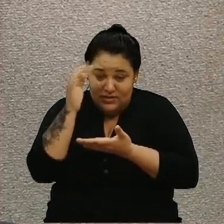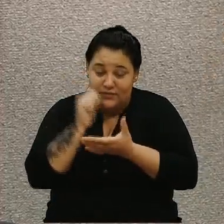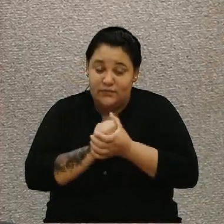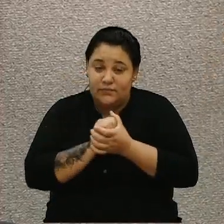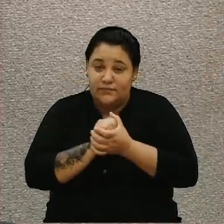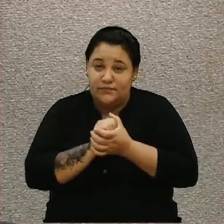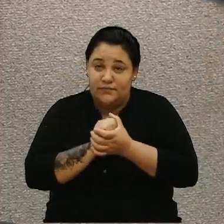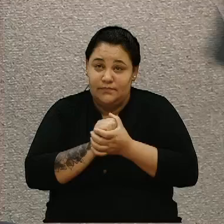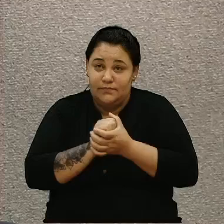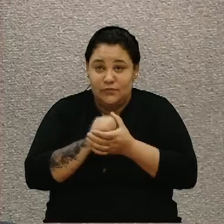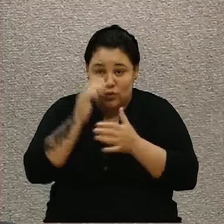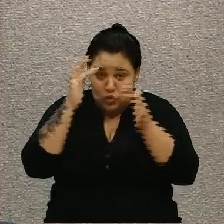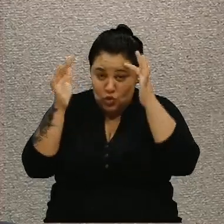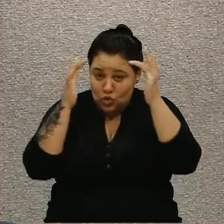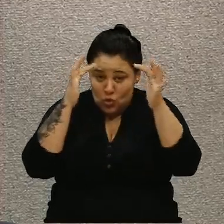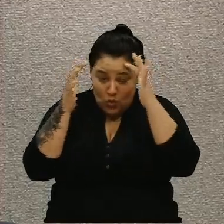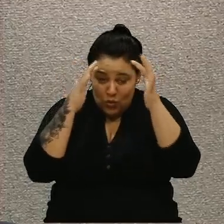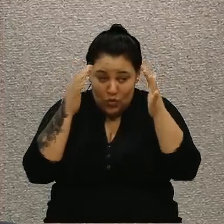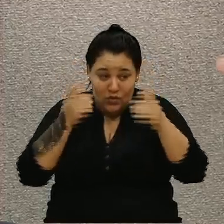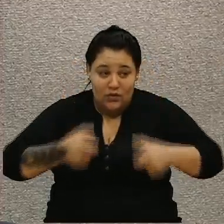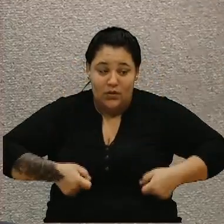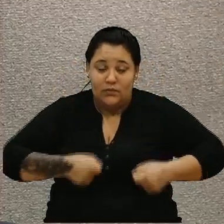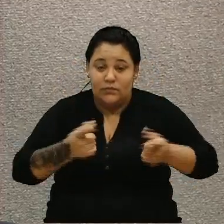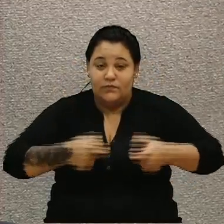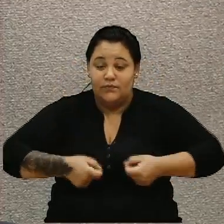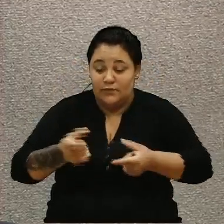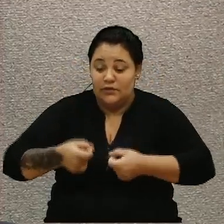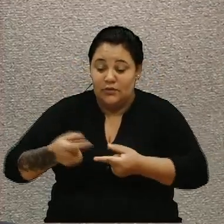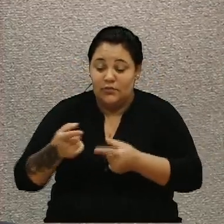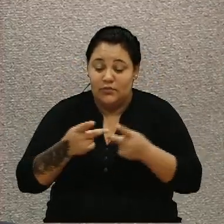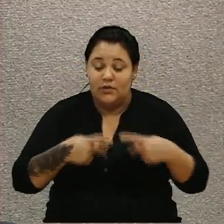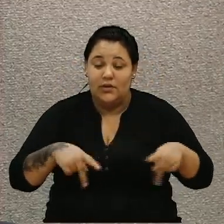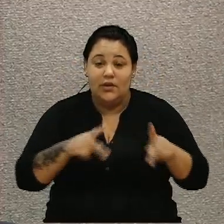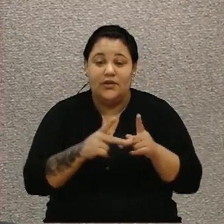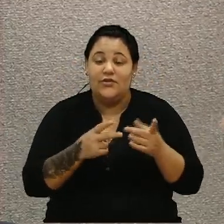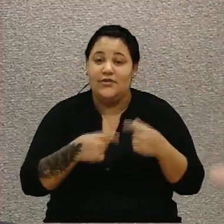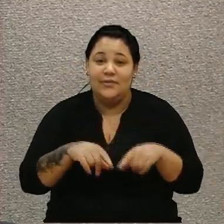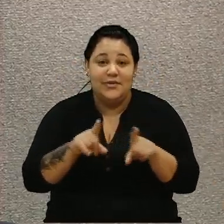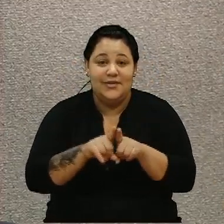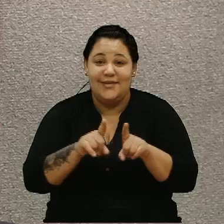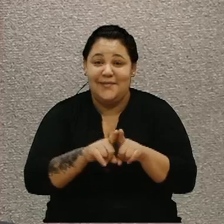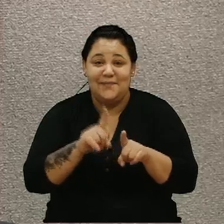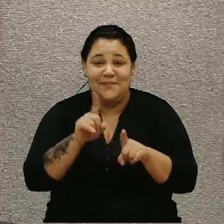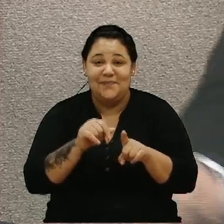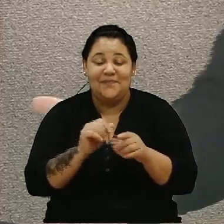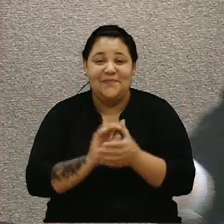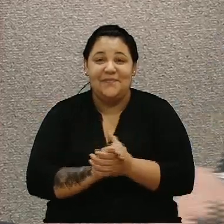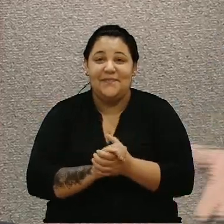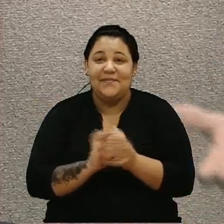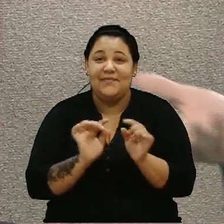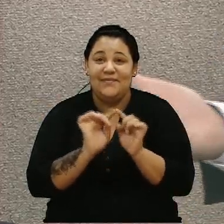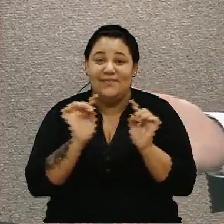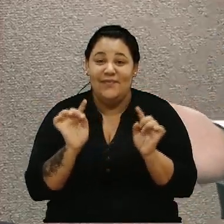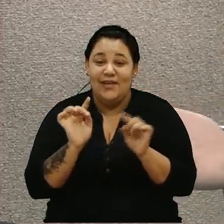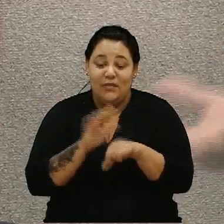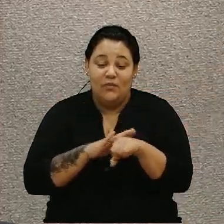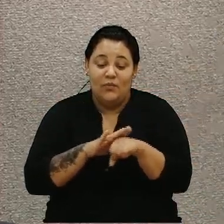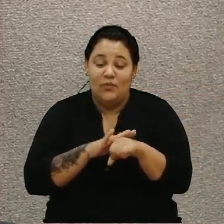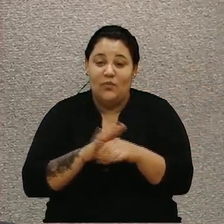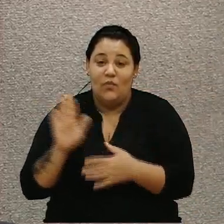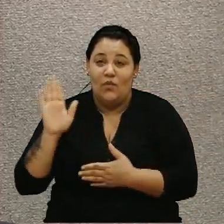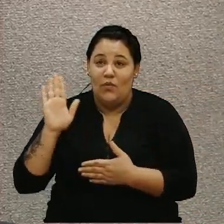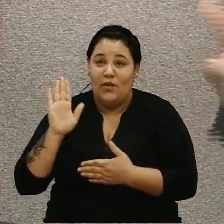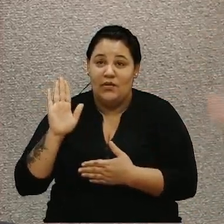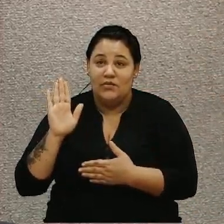sonho que ele vendeu para a população não era esse. Só que foi uma promessa de campanha cumprida.